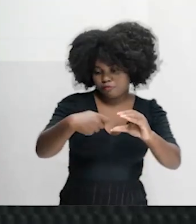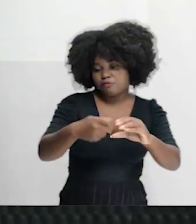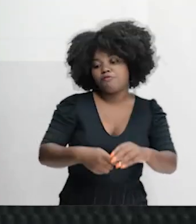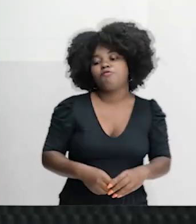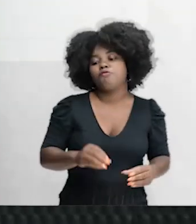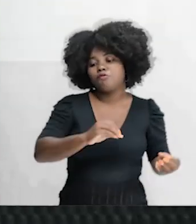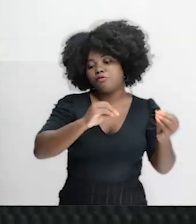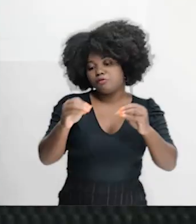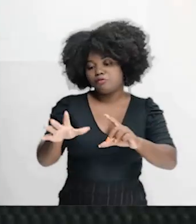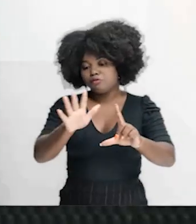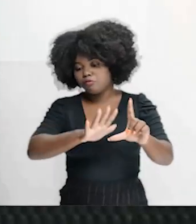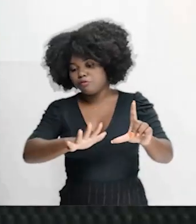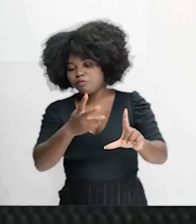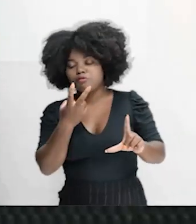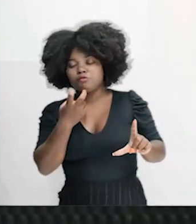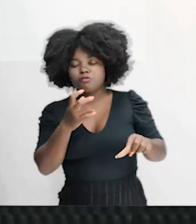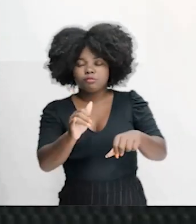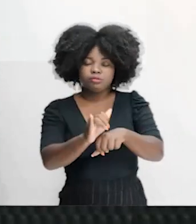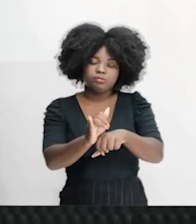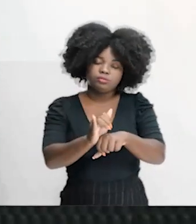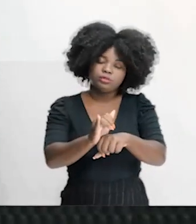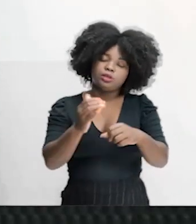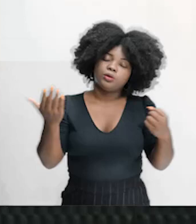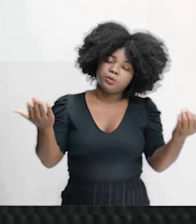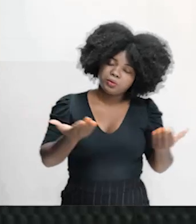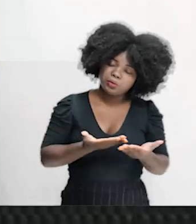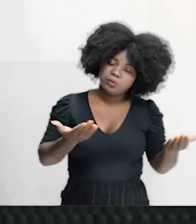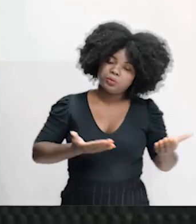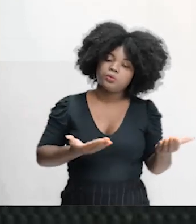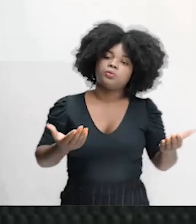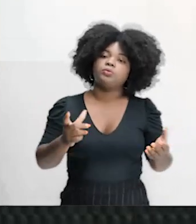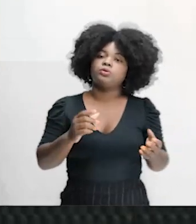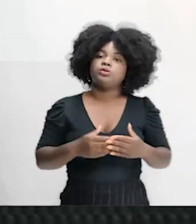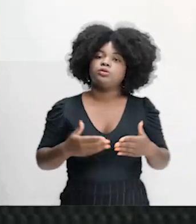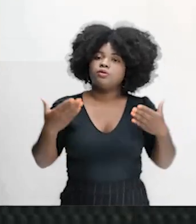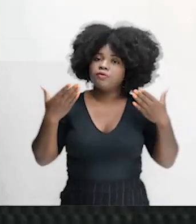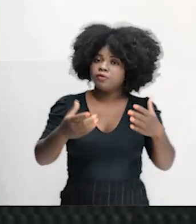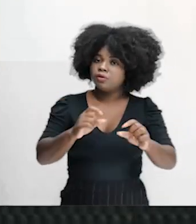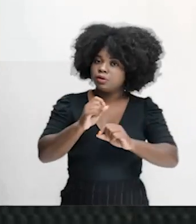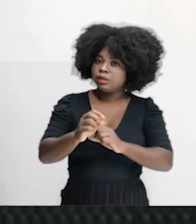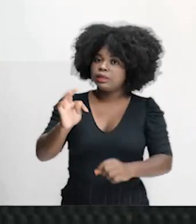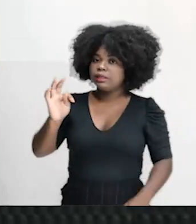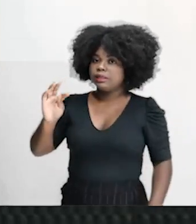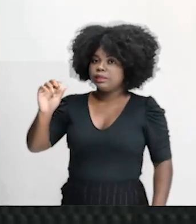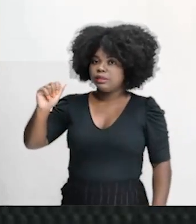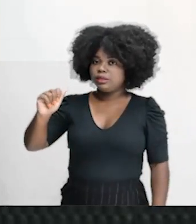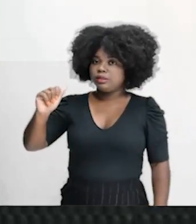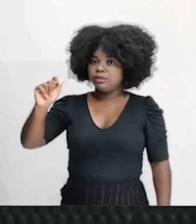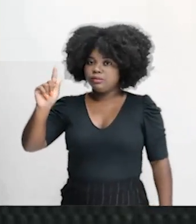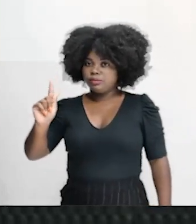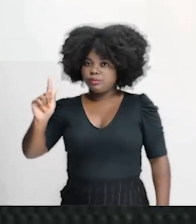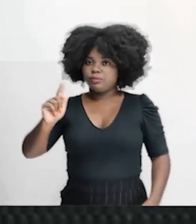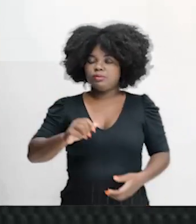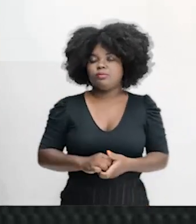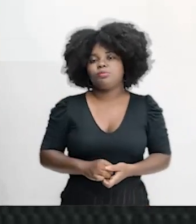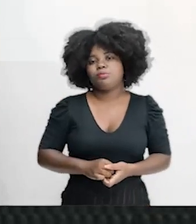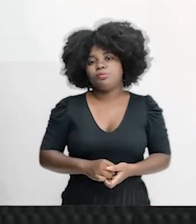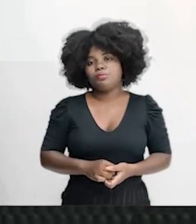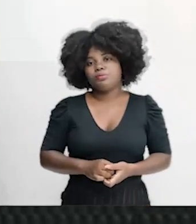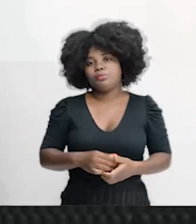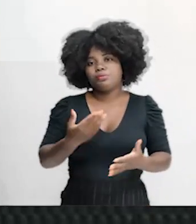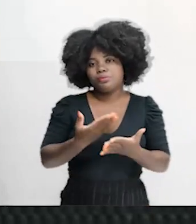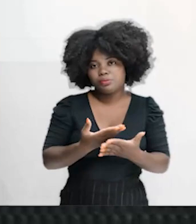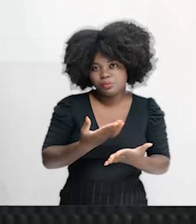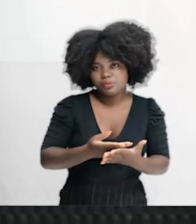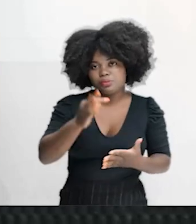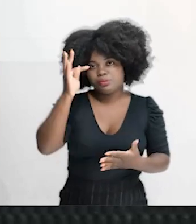Gonçalves Dias, no canal do YouTube. E hoje a gente vai fazer o estudo da função tangente, né? Aquela aula teórica, galera, aquela hora para